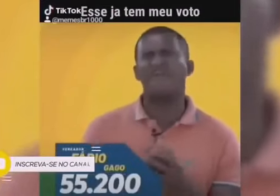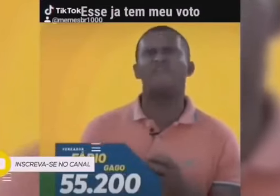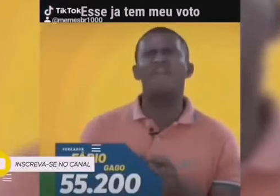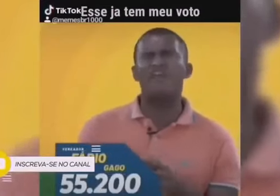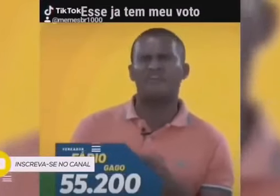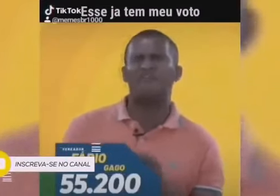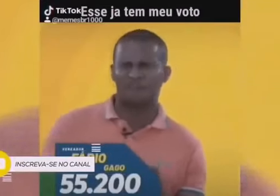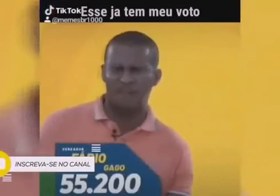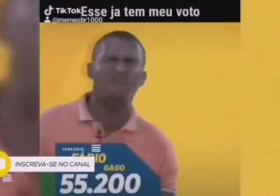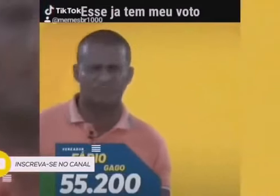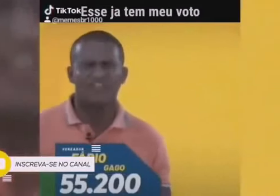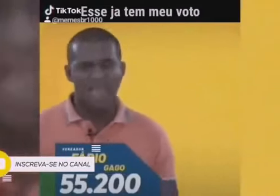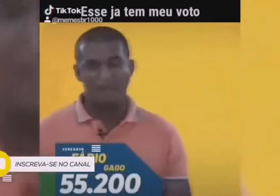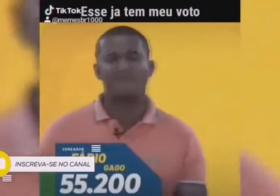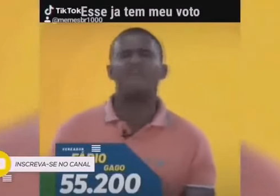Meu nome